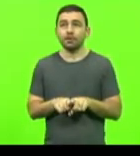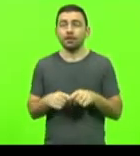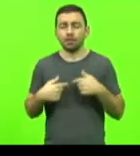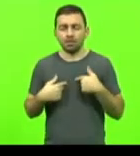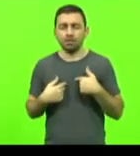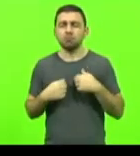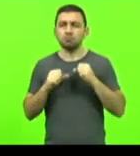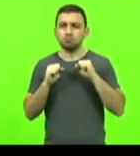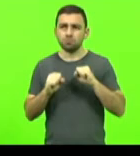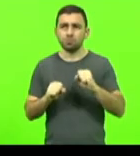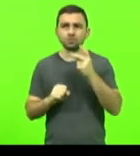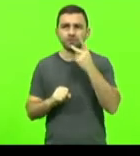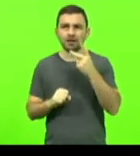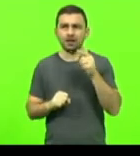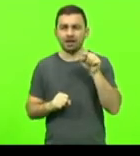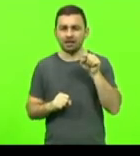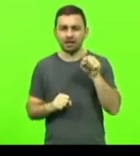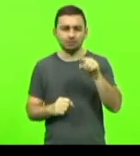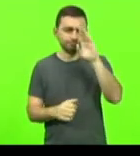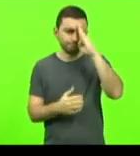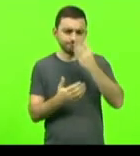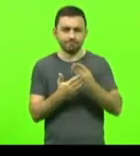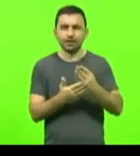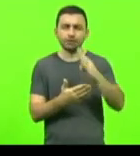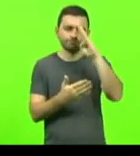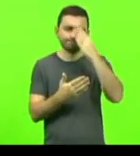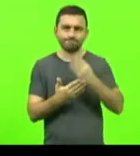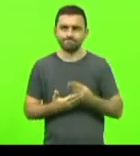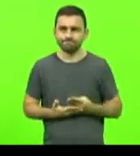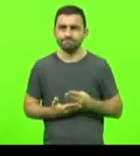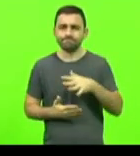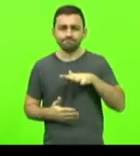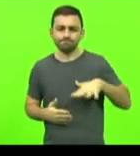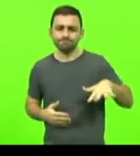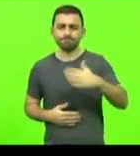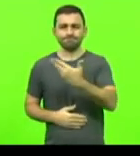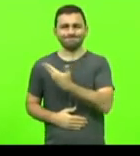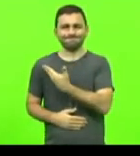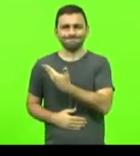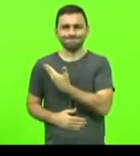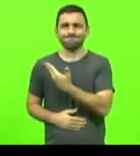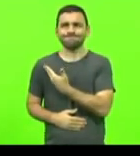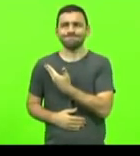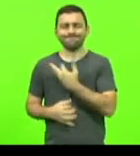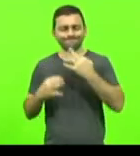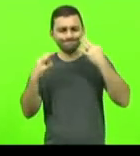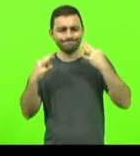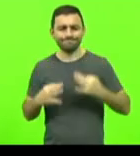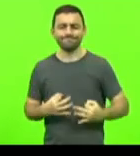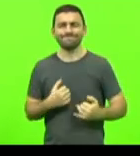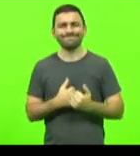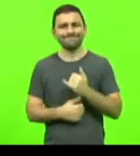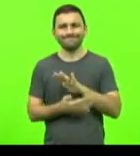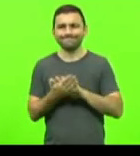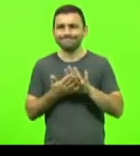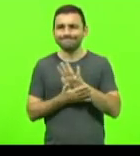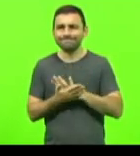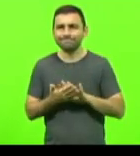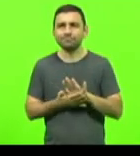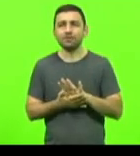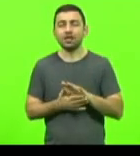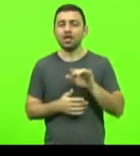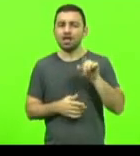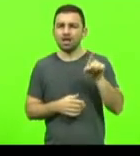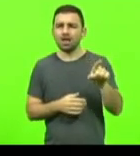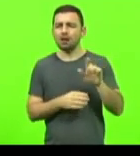afirmar da lealdade que o Aldo tinha com os seus colegas, com seus amigos, e deu uma grande